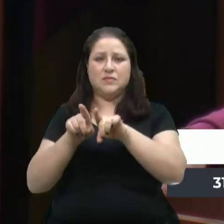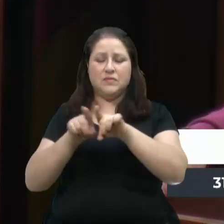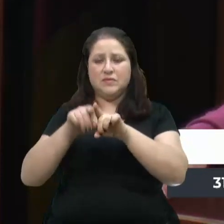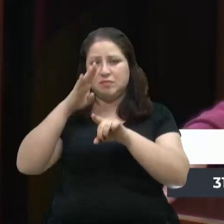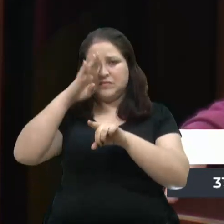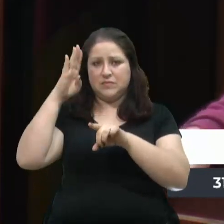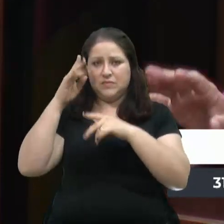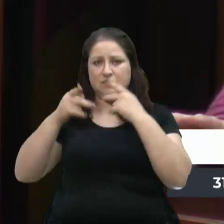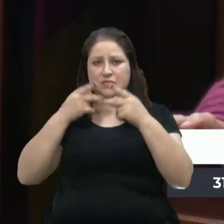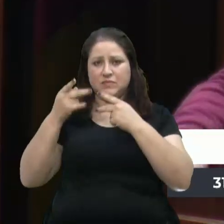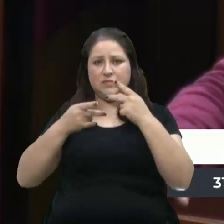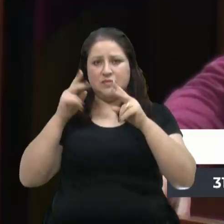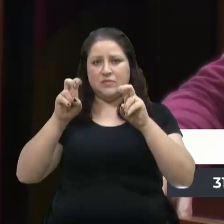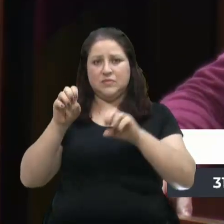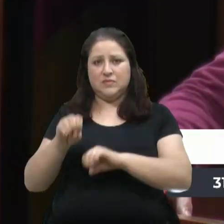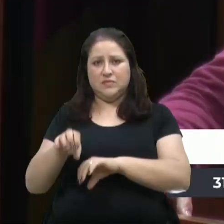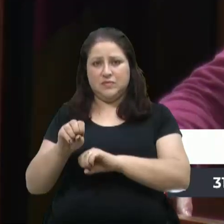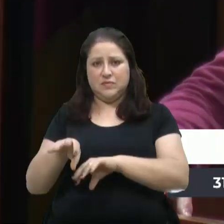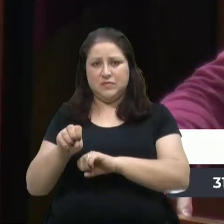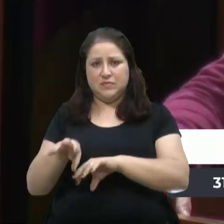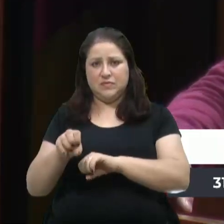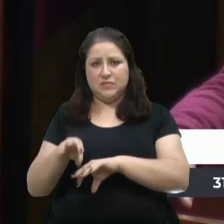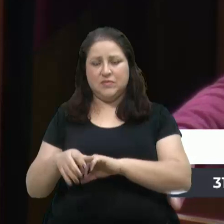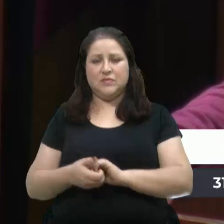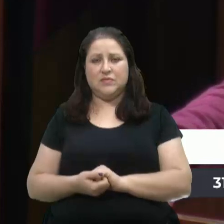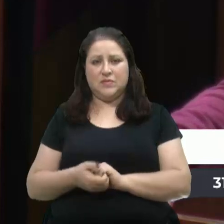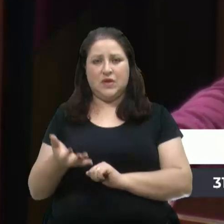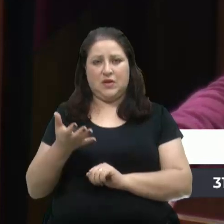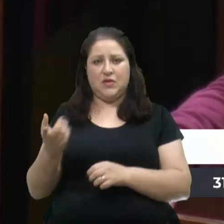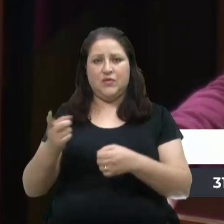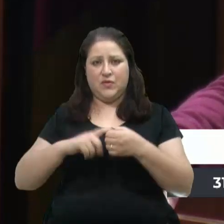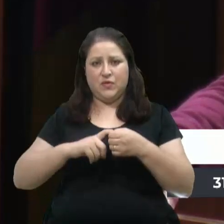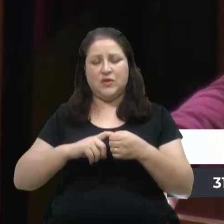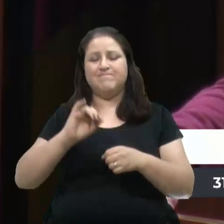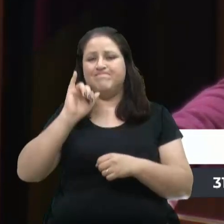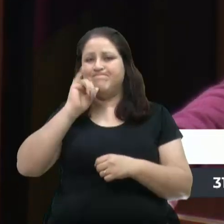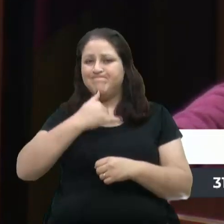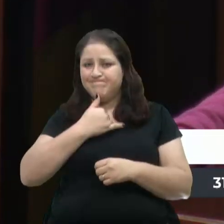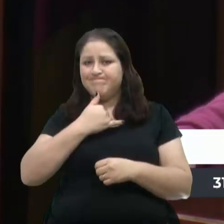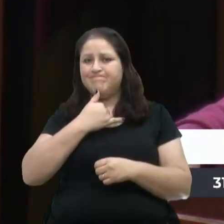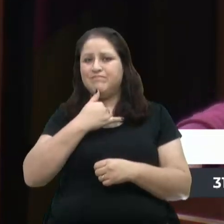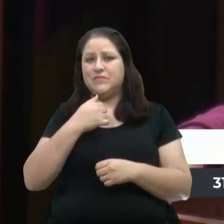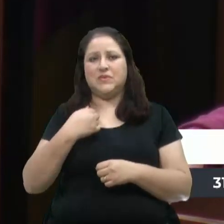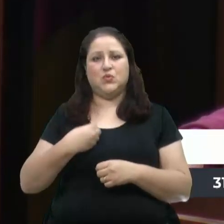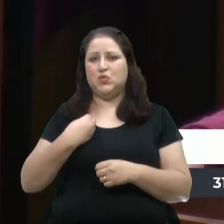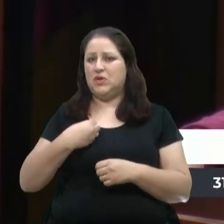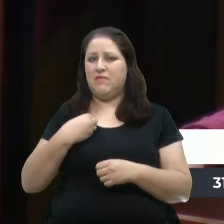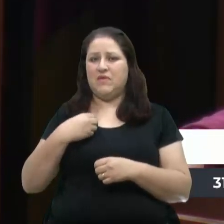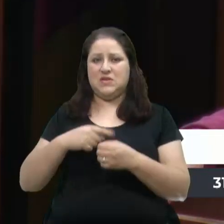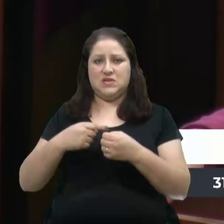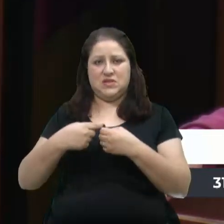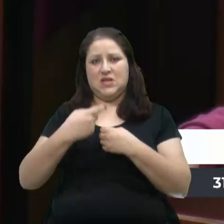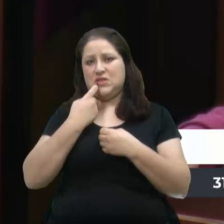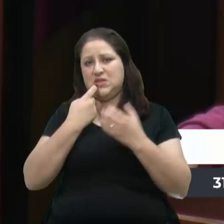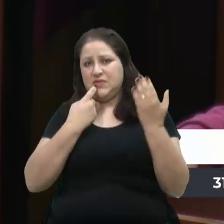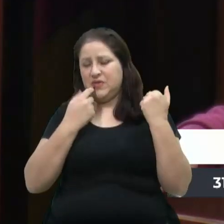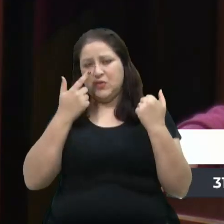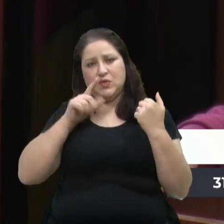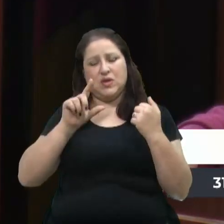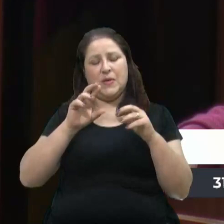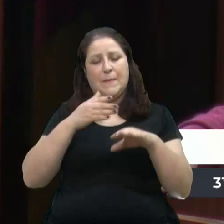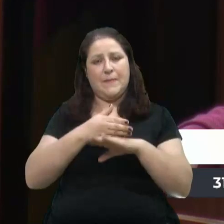Bressan trataram do tema da educação e eu quero voltar esse tema infelizmente tava não tava na cidade na sexta-feira não consegui participar